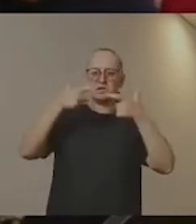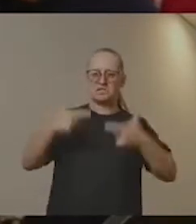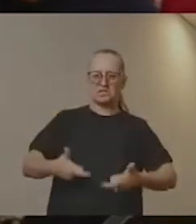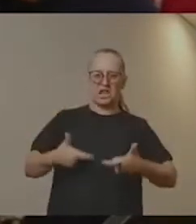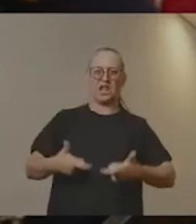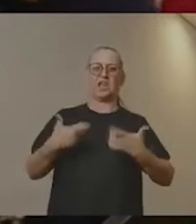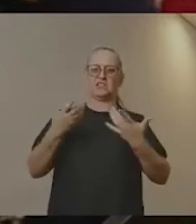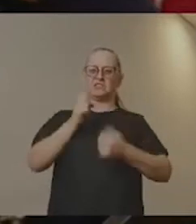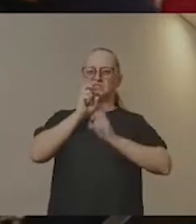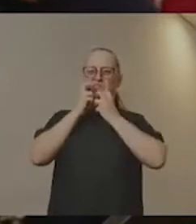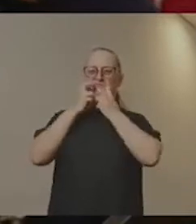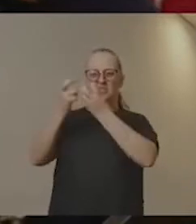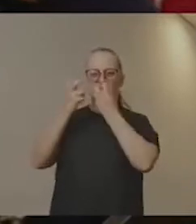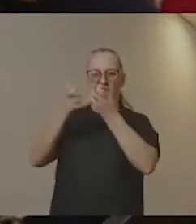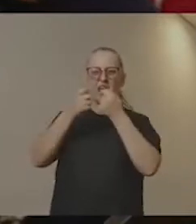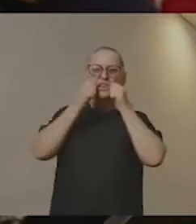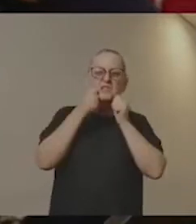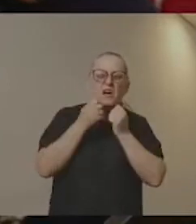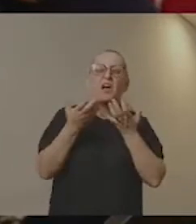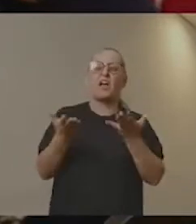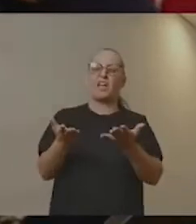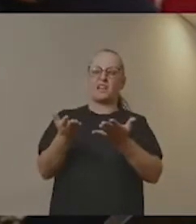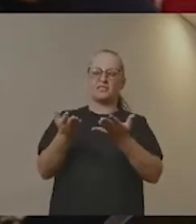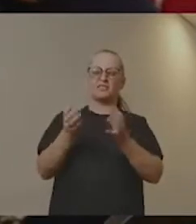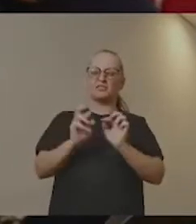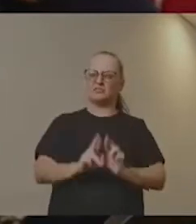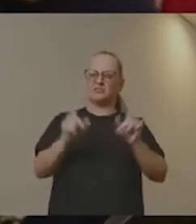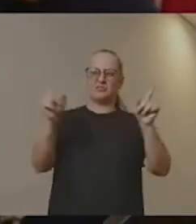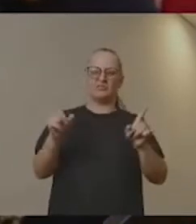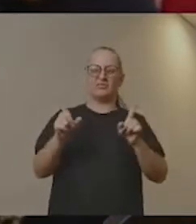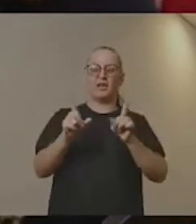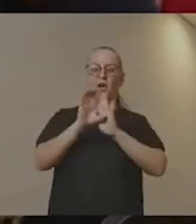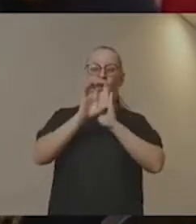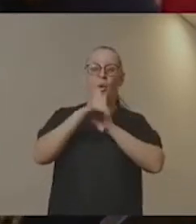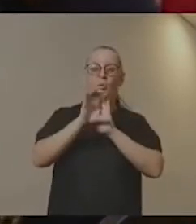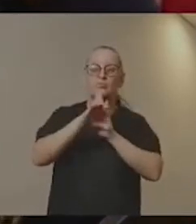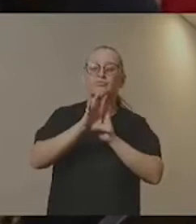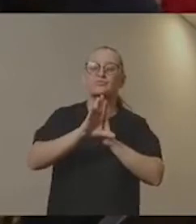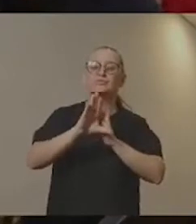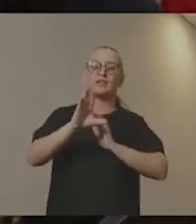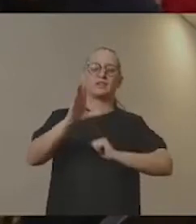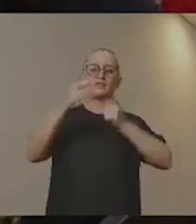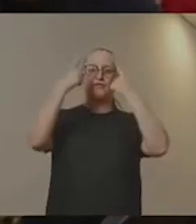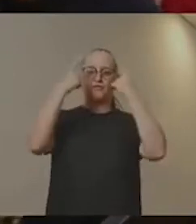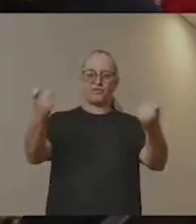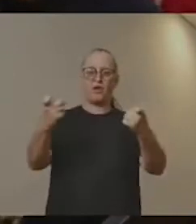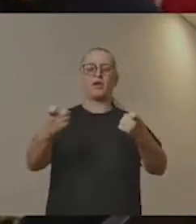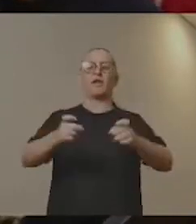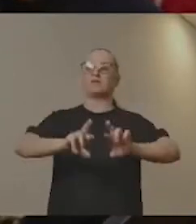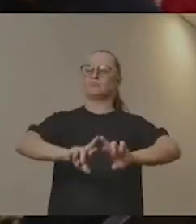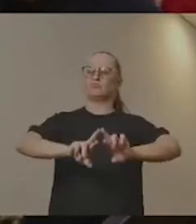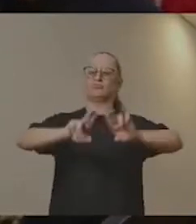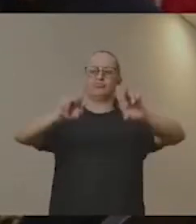uma forma de violência. Parece que custa entender quem que é o adulto dessa relação, que não consegue lidar com a emoção ao